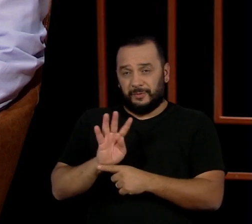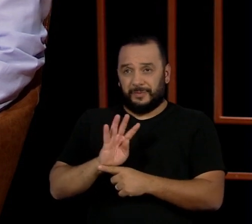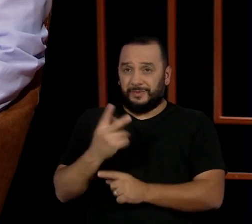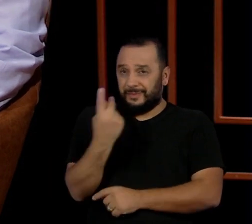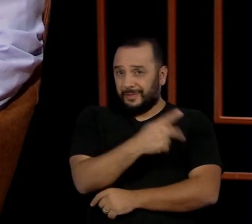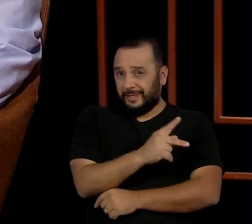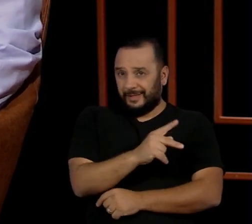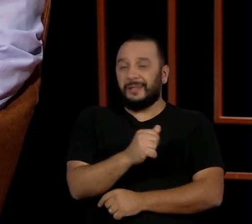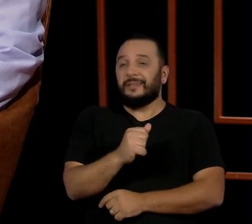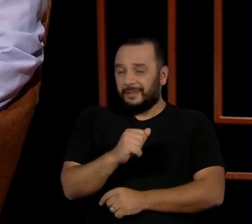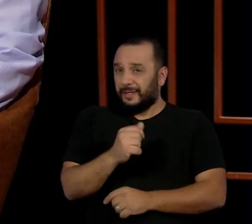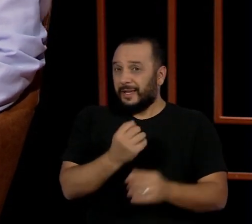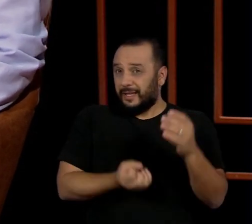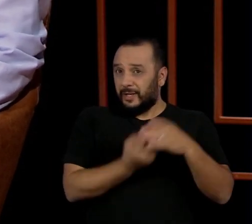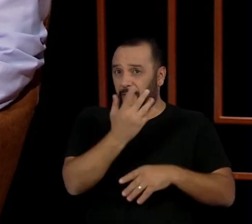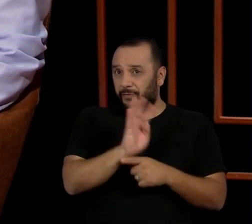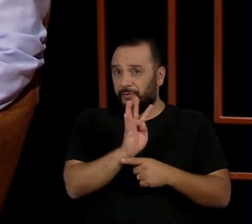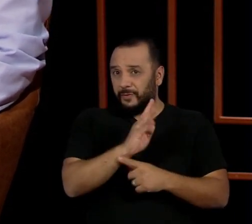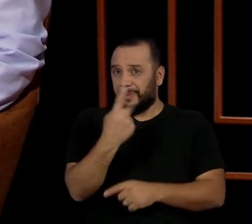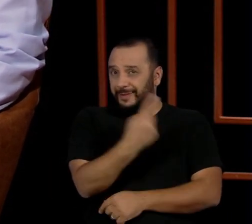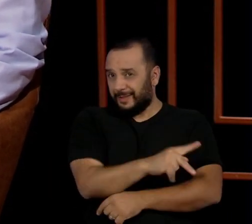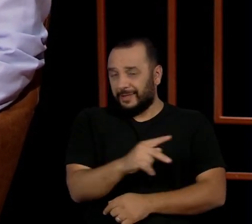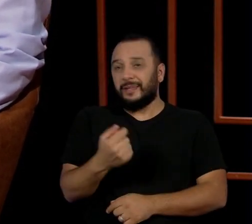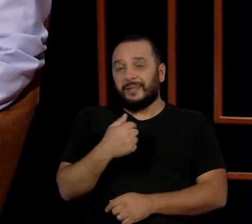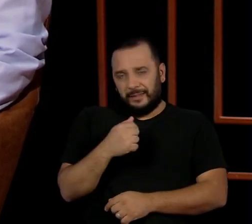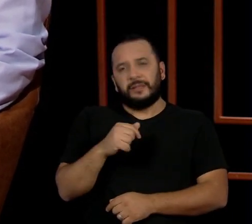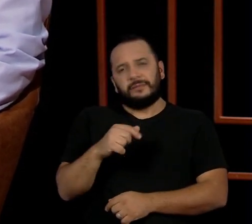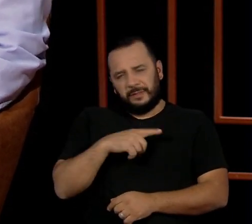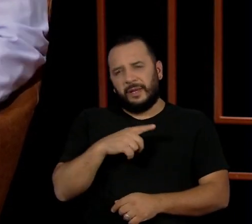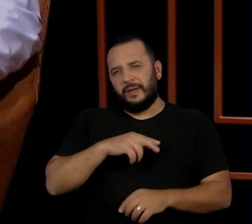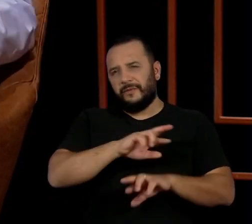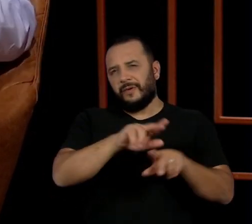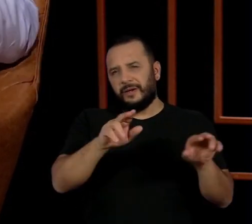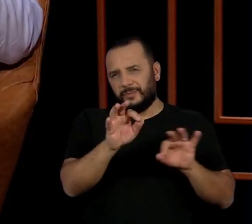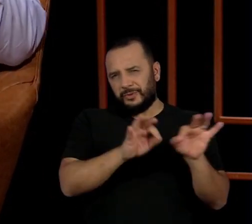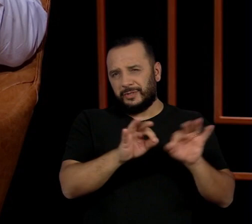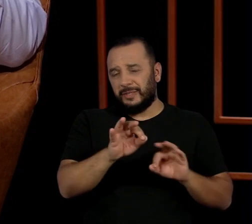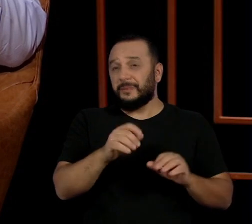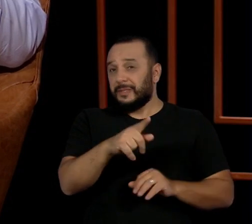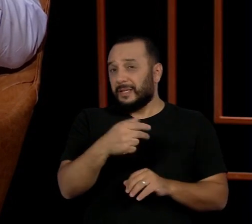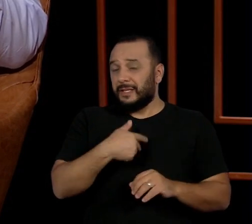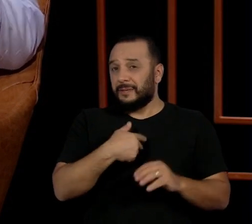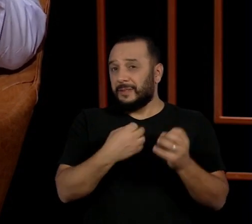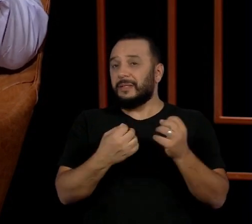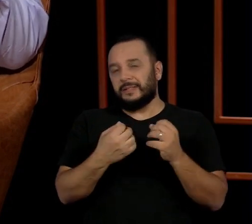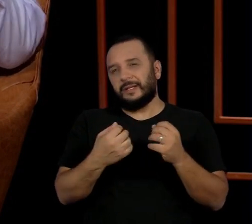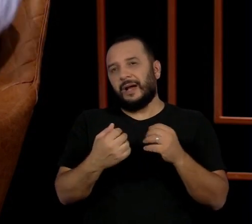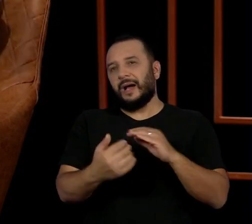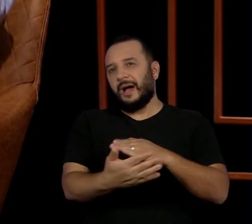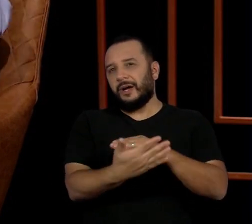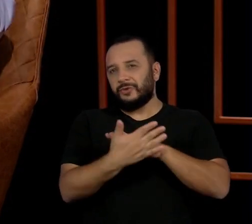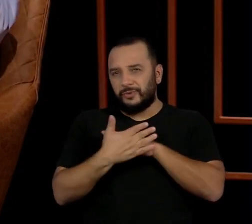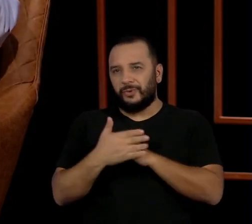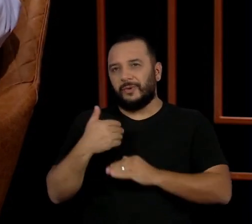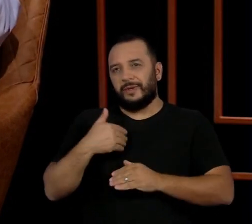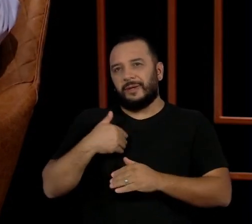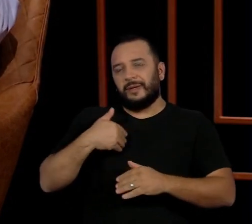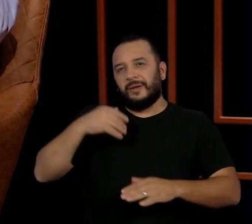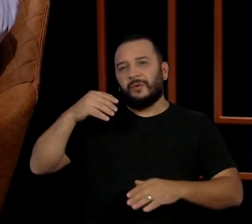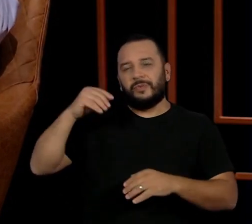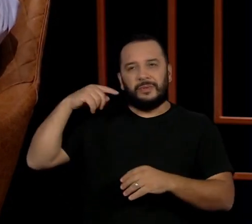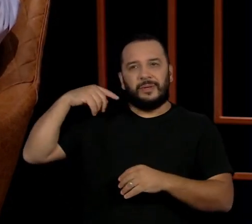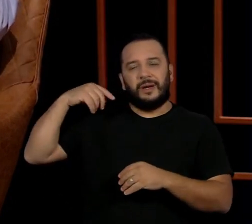dele, acho que hoje talvez o único, mas apesar de que ele tem vários projetos, ele me deu essa linha aí de interpretação para cinema, assim como o Zé